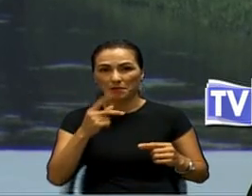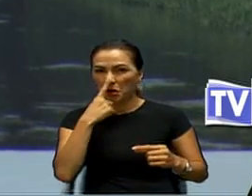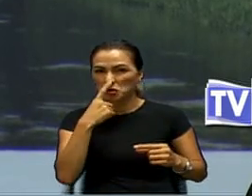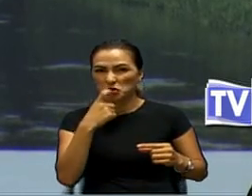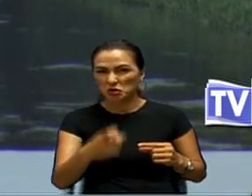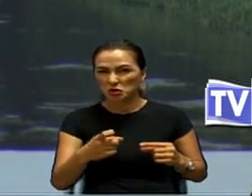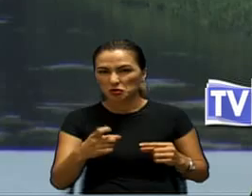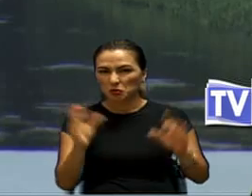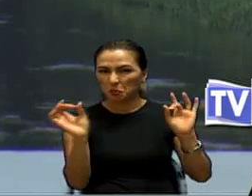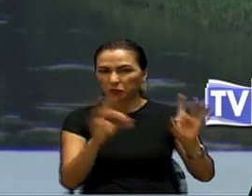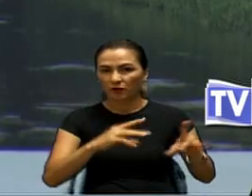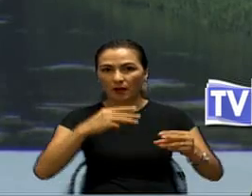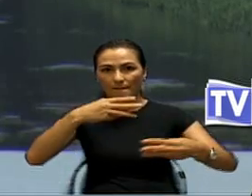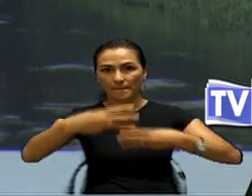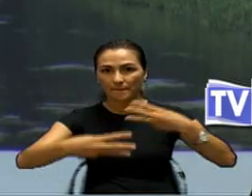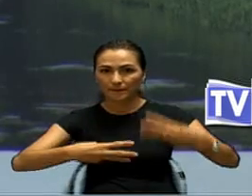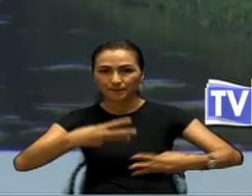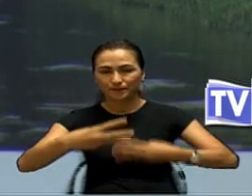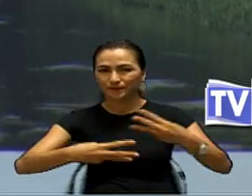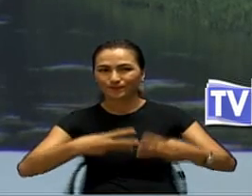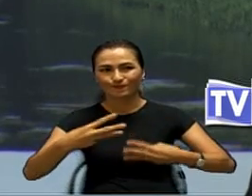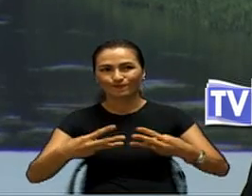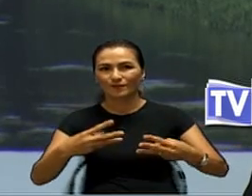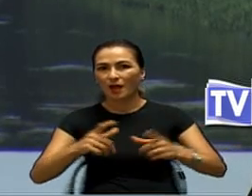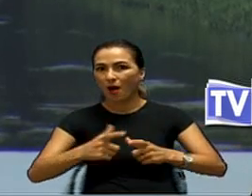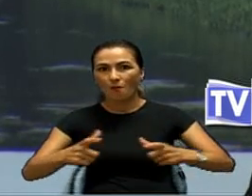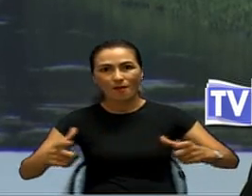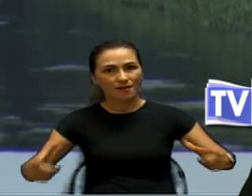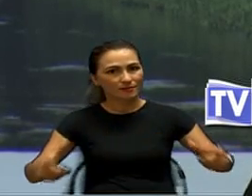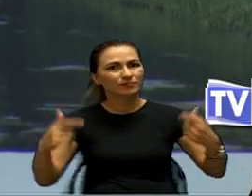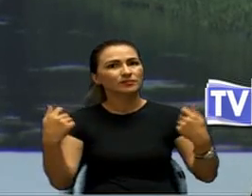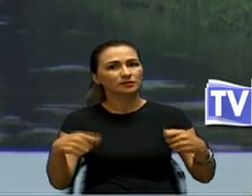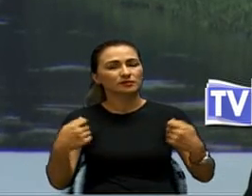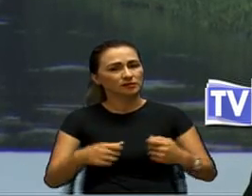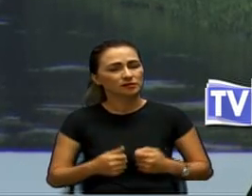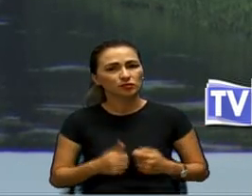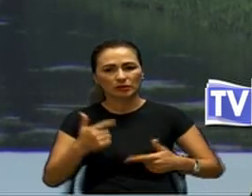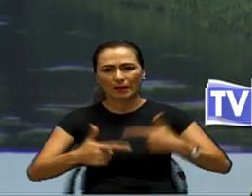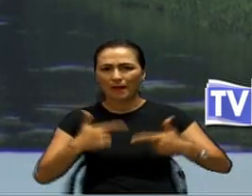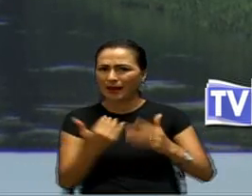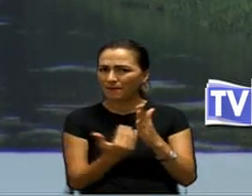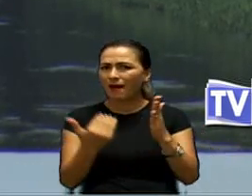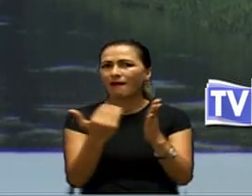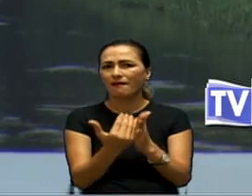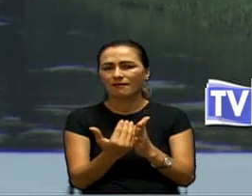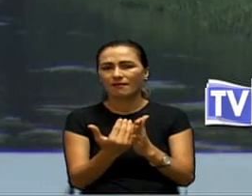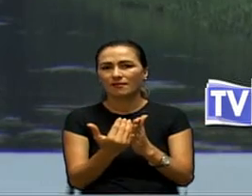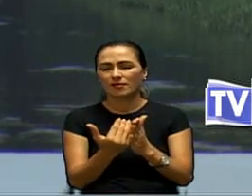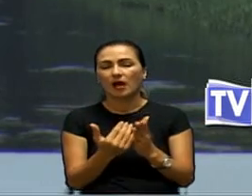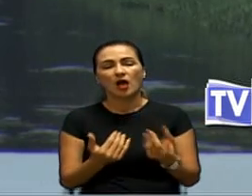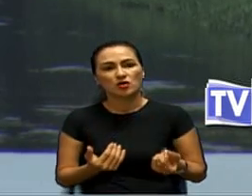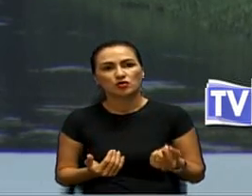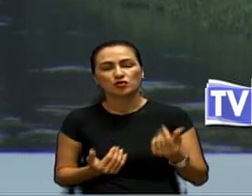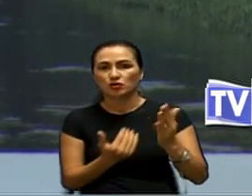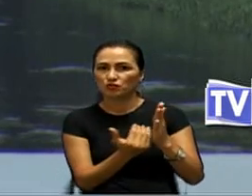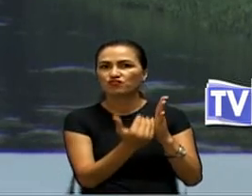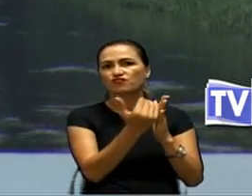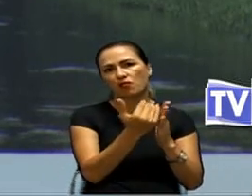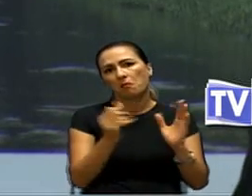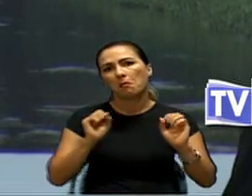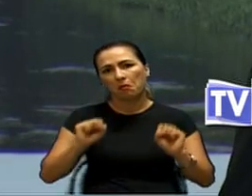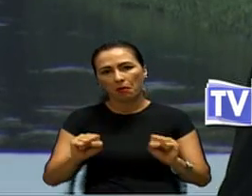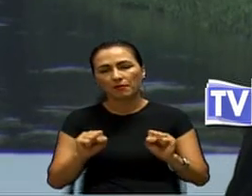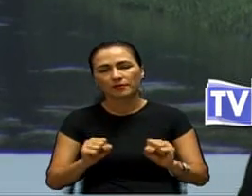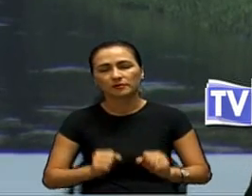cá, aumento de taxa de lixo, que tenha também aumento na qualidade da coleta de lixo. Me permita, parte. Pois não.